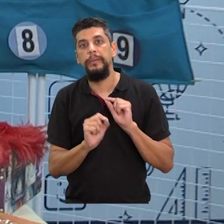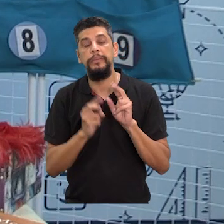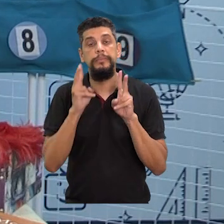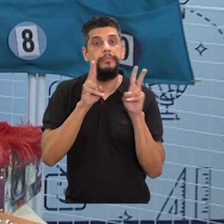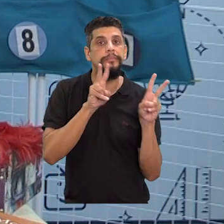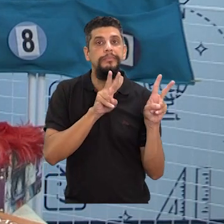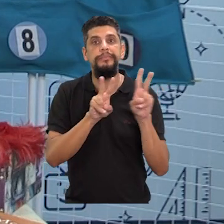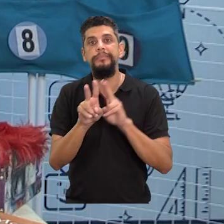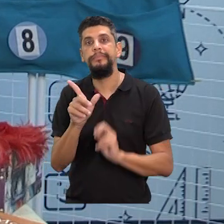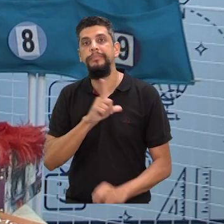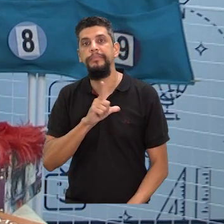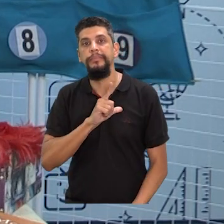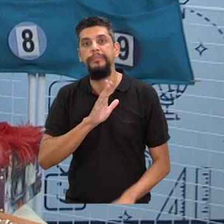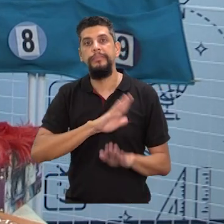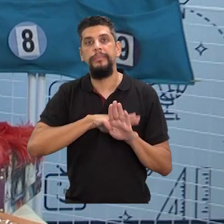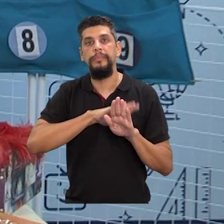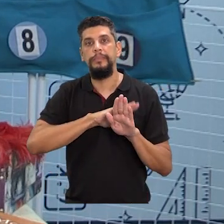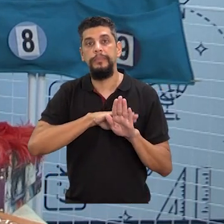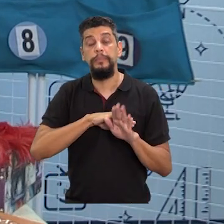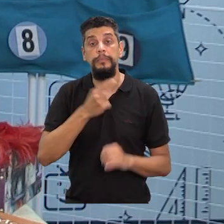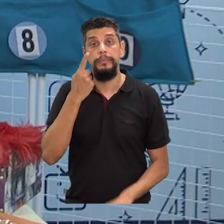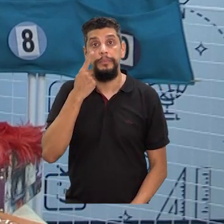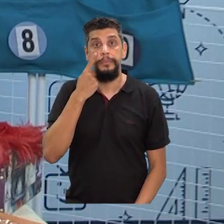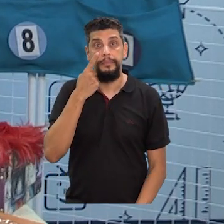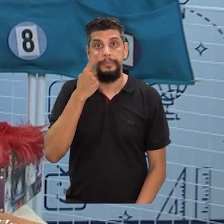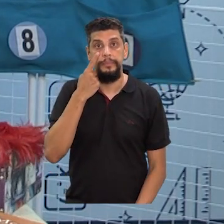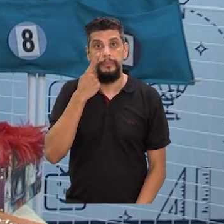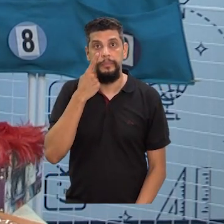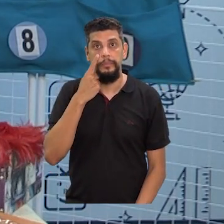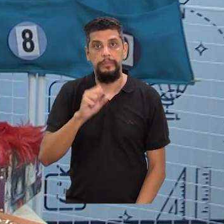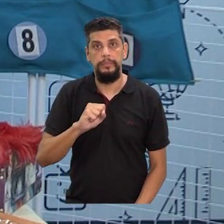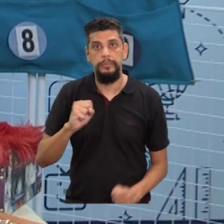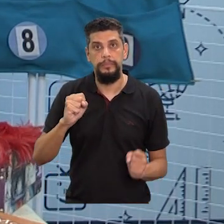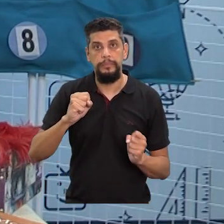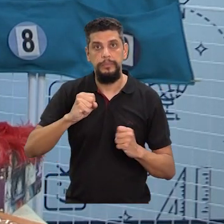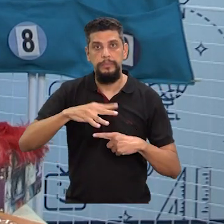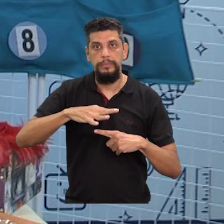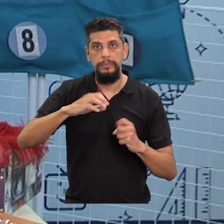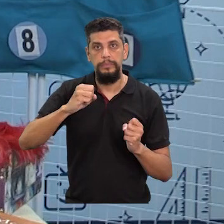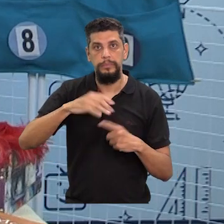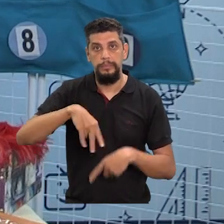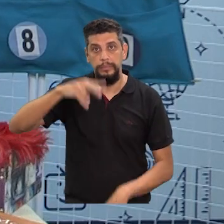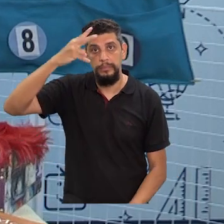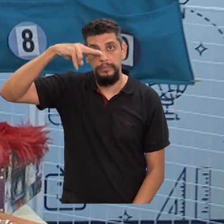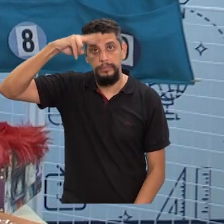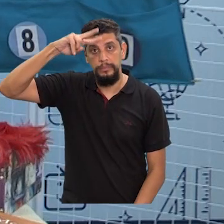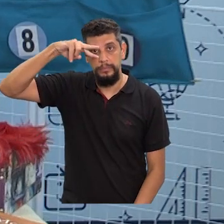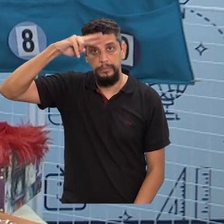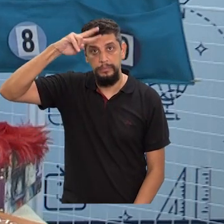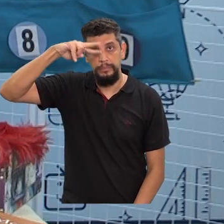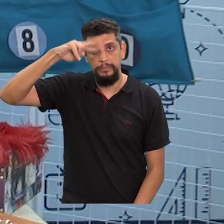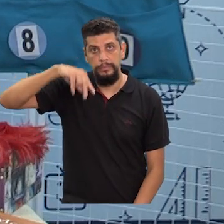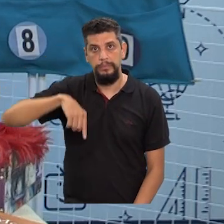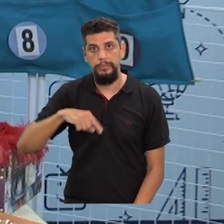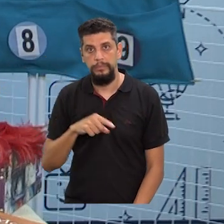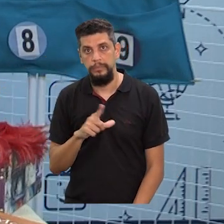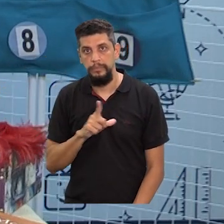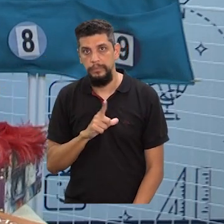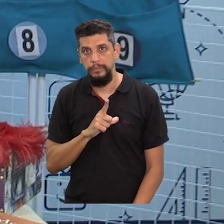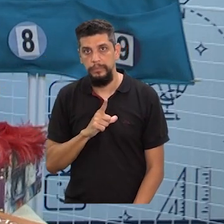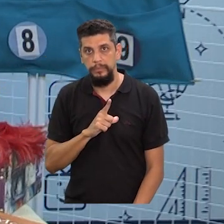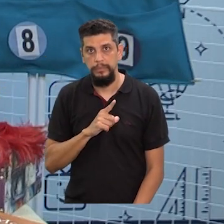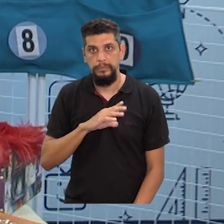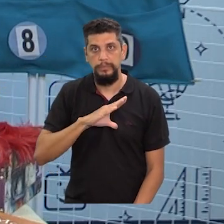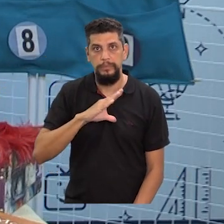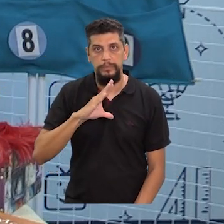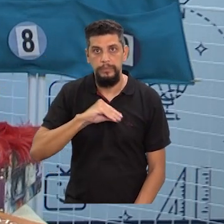ver, vamos ver. Olha lá, gente. Os mitos são o quê? Histórias. Estão, né? Eles